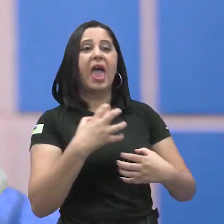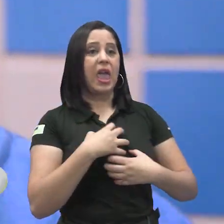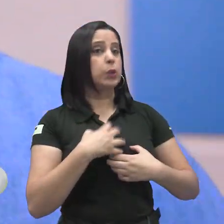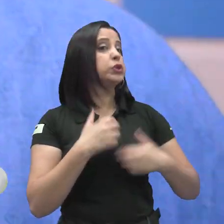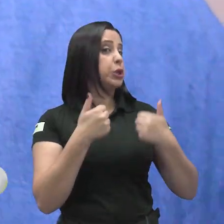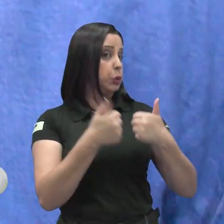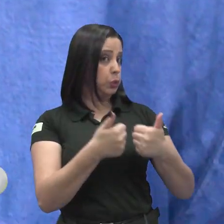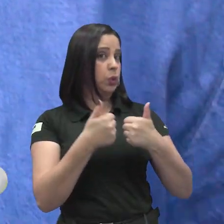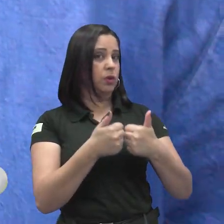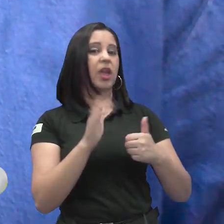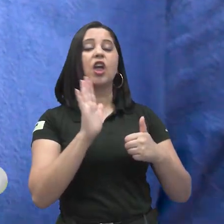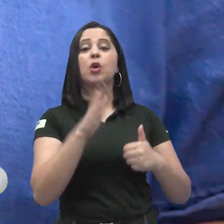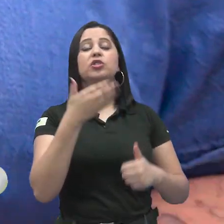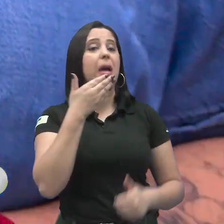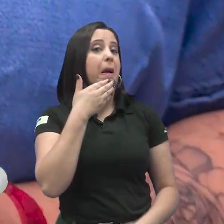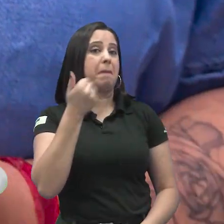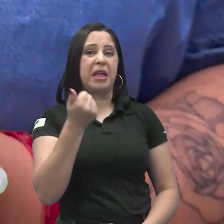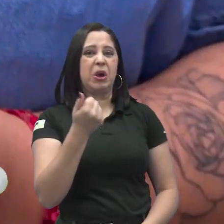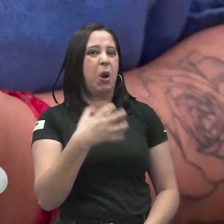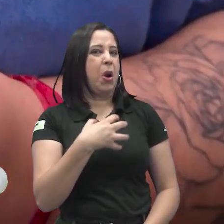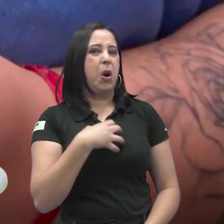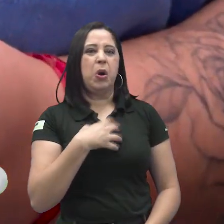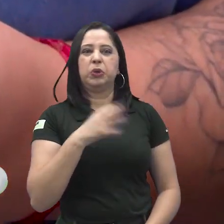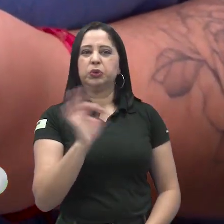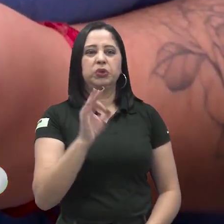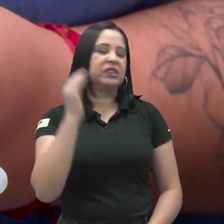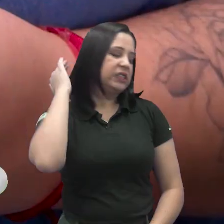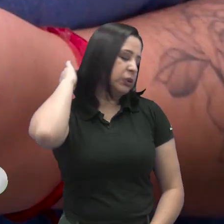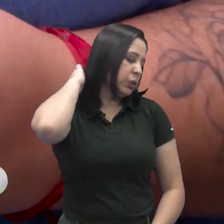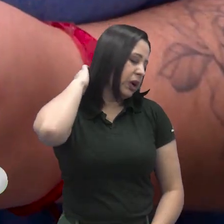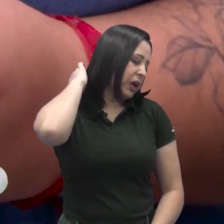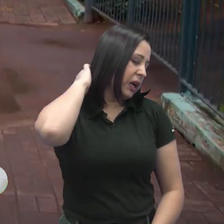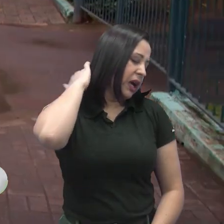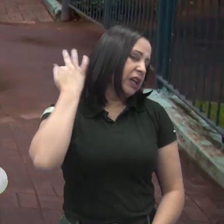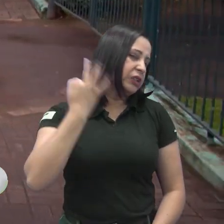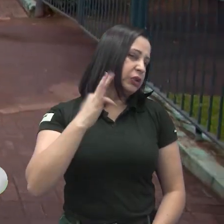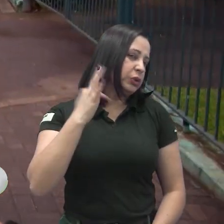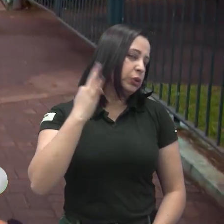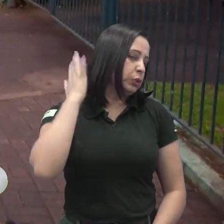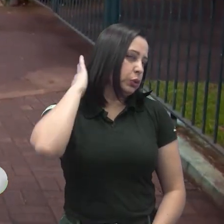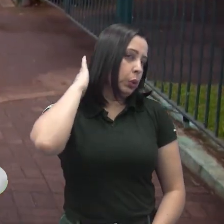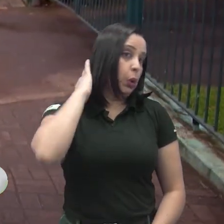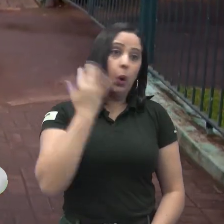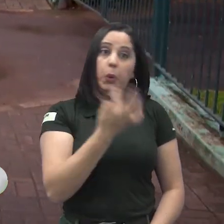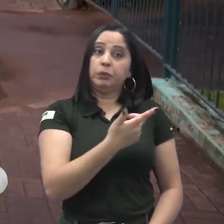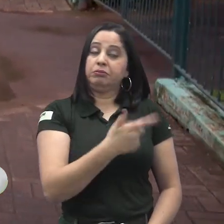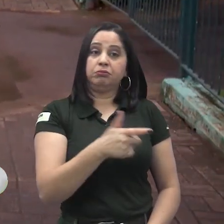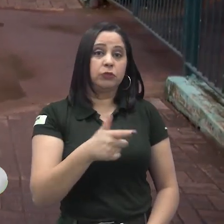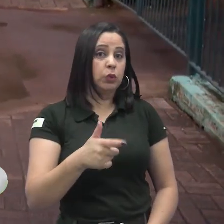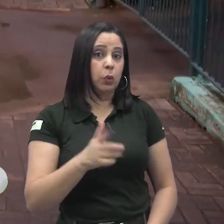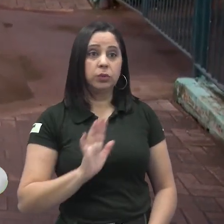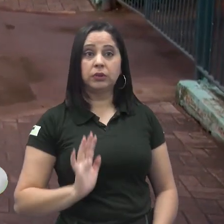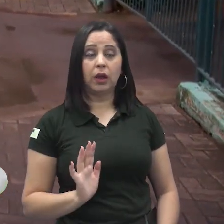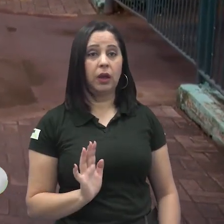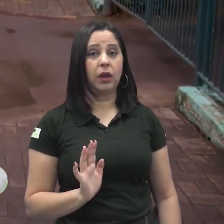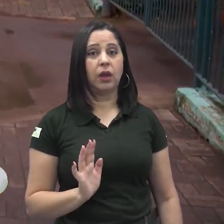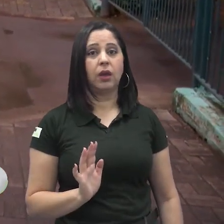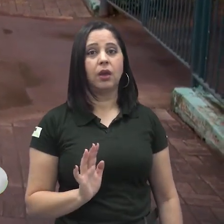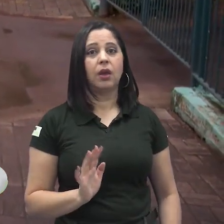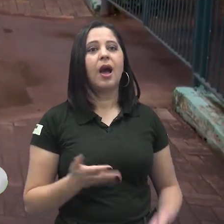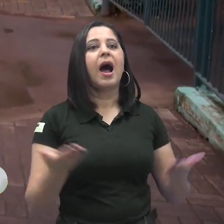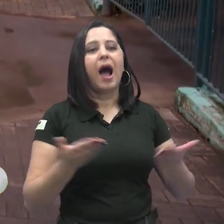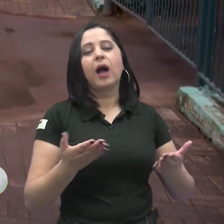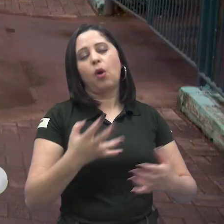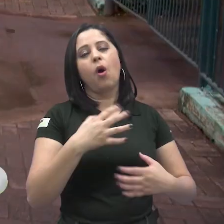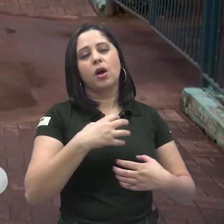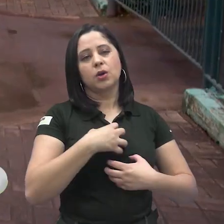né? Melhorei pra caramba, não sinto mais as dores aqui atrás da nuca, que normalmente eu sentia enquanto ia pra faculdade, no trabalho. Me sinto